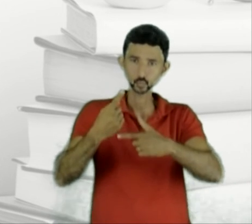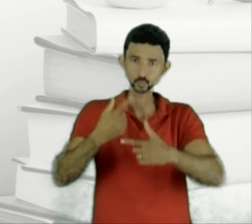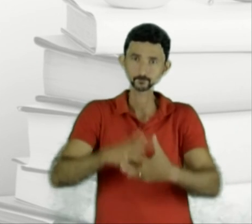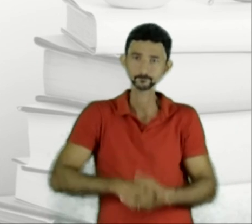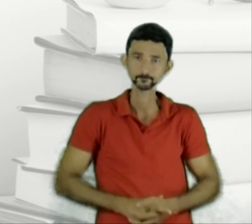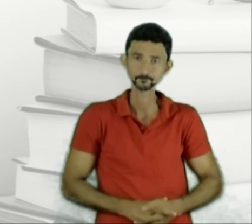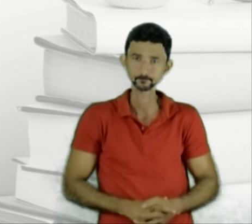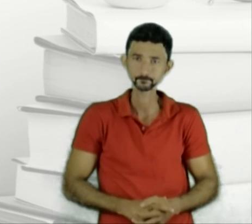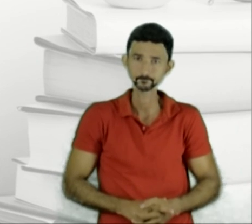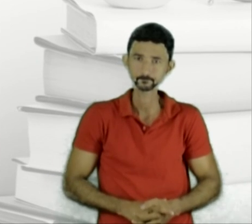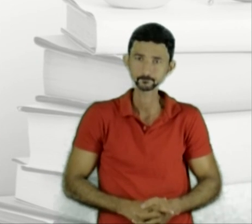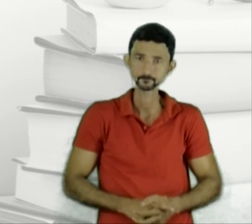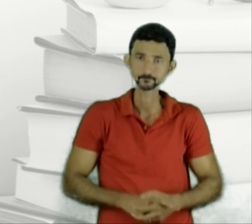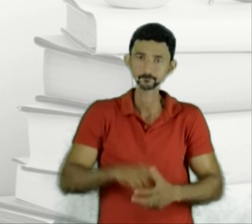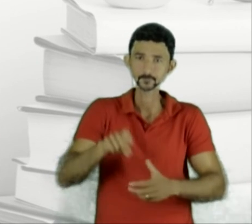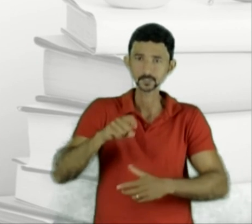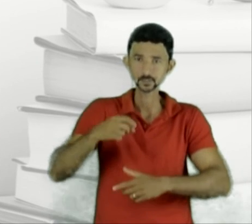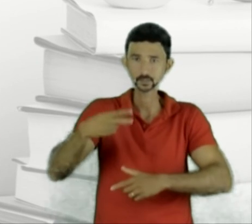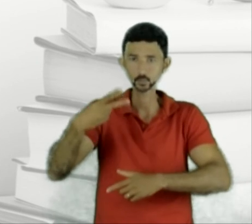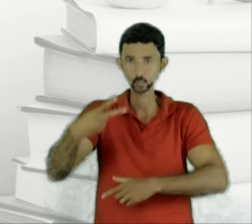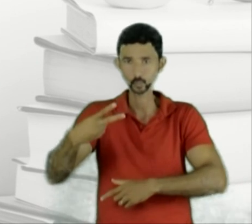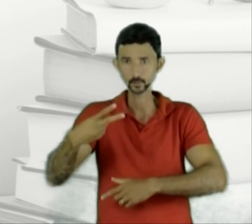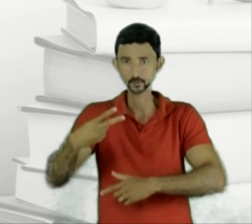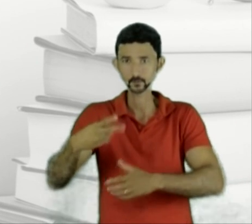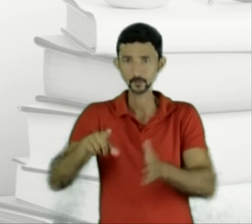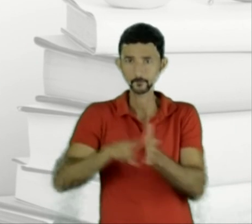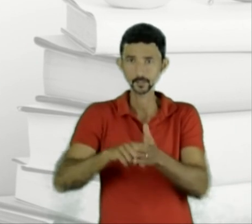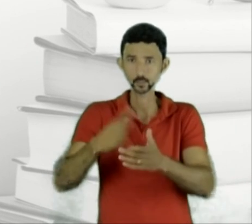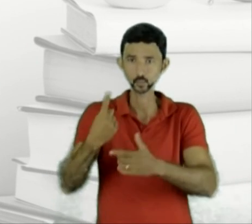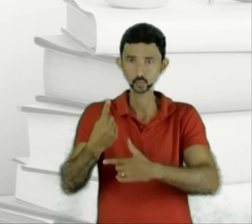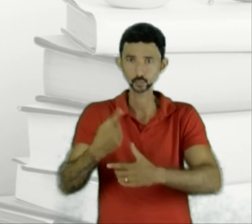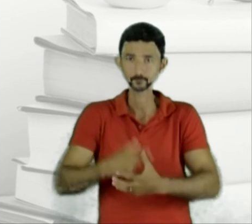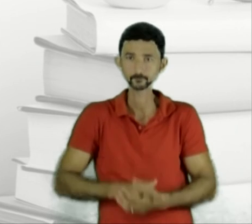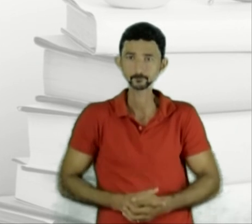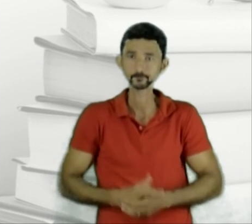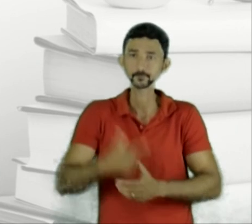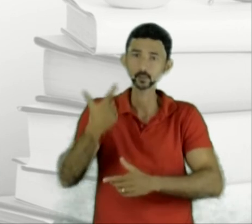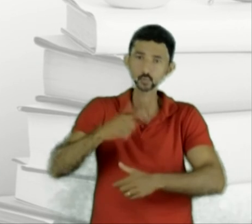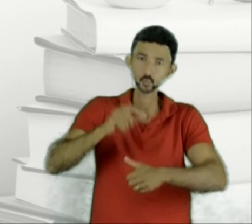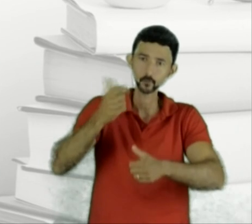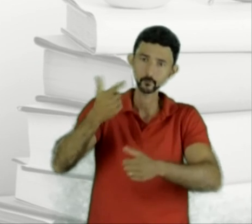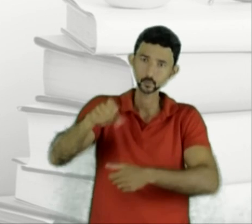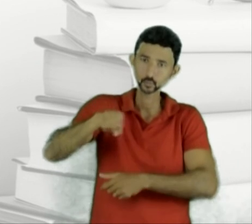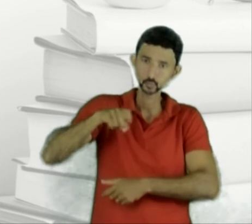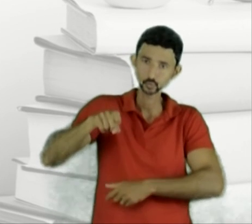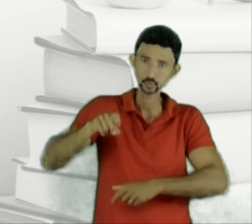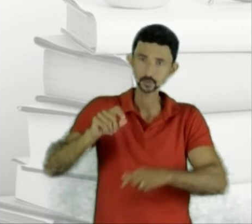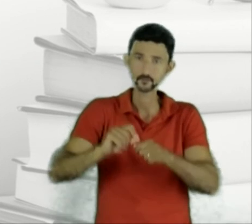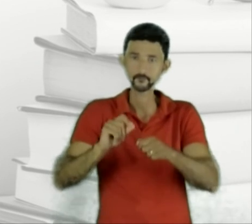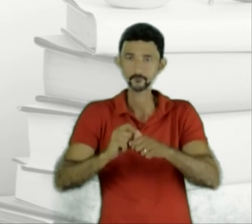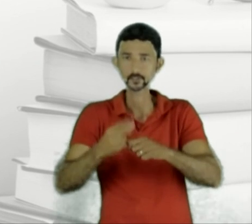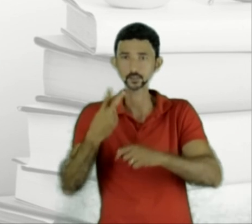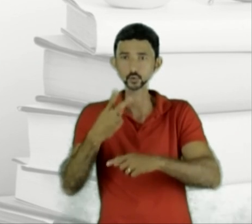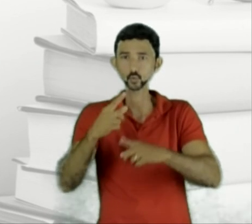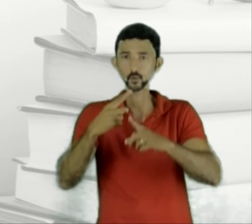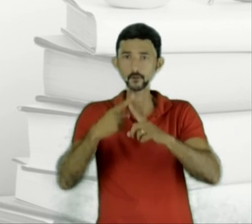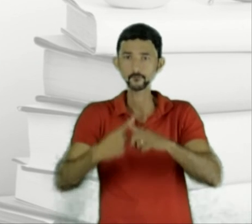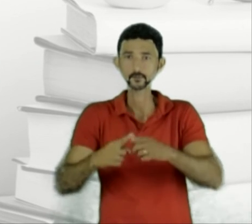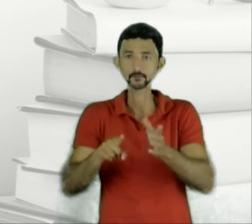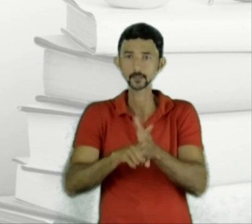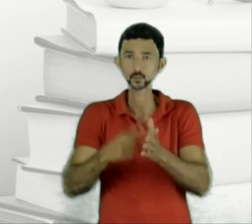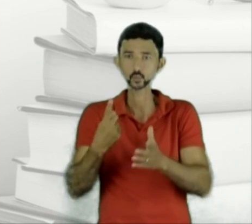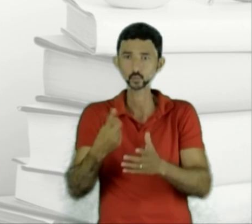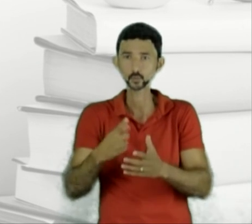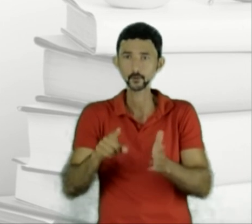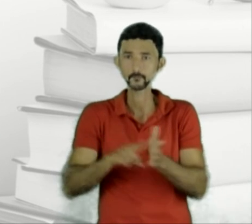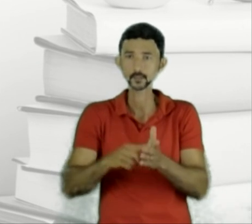1 quarto. X ao quadrado elevado a menos 1, eu repito x e faço 2 vezes menos 1, vai